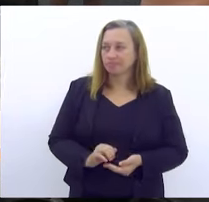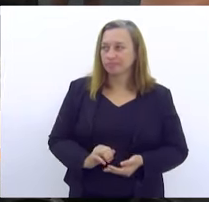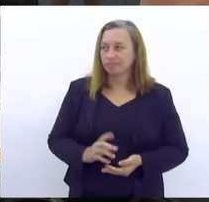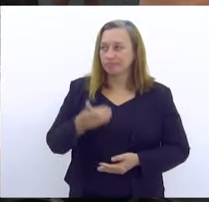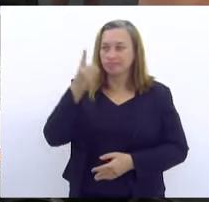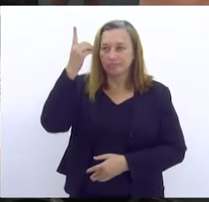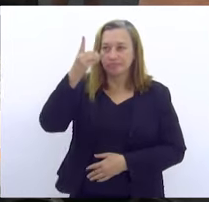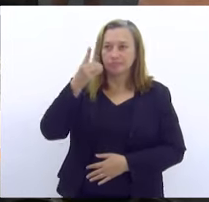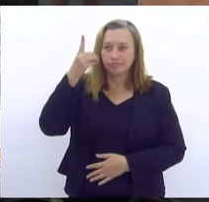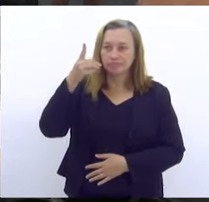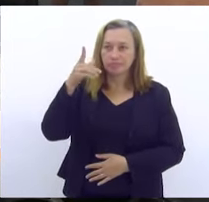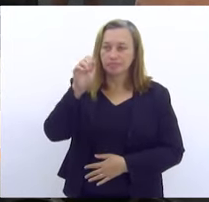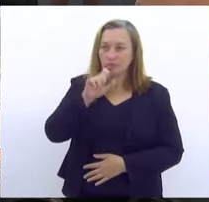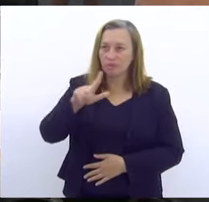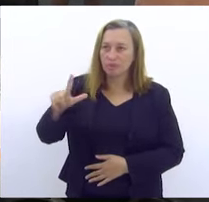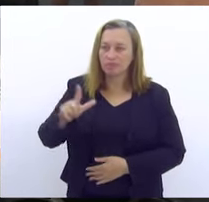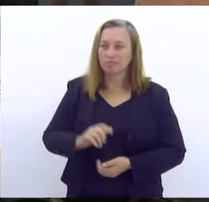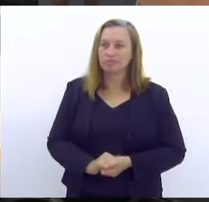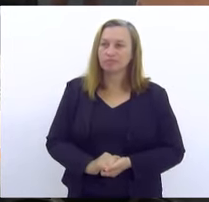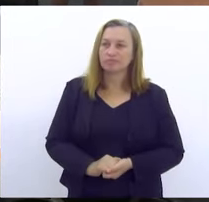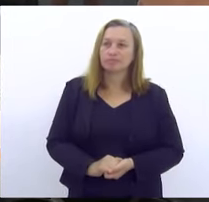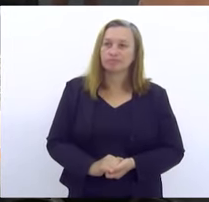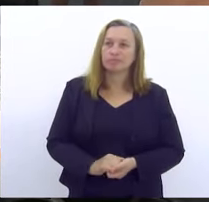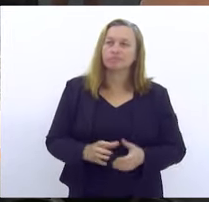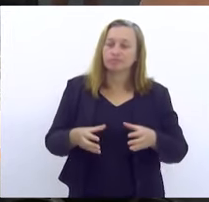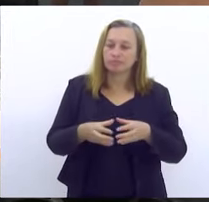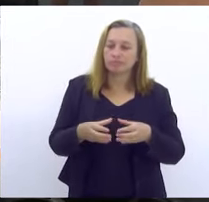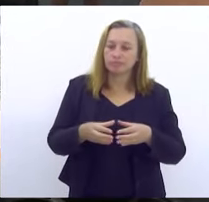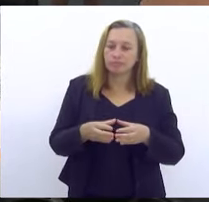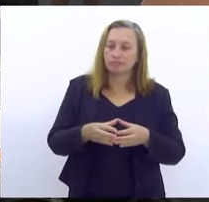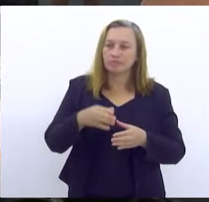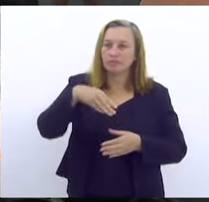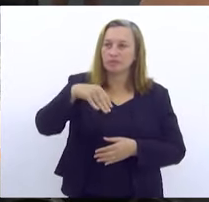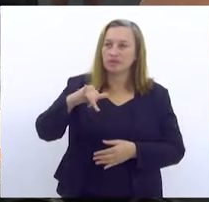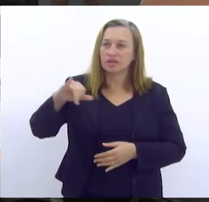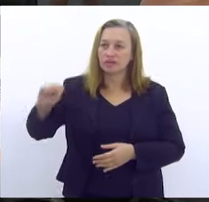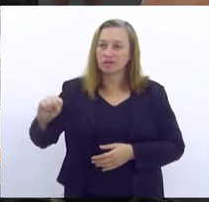deputado Pobel, pela Comissão de Minas e Energia.